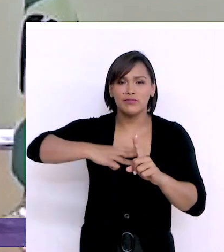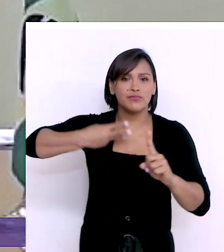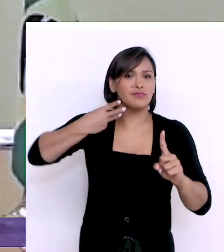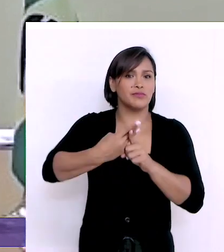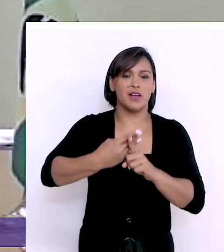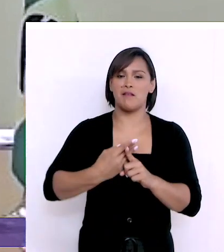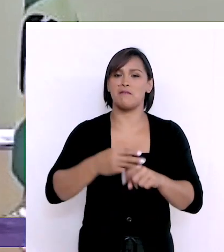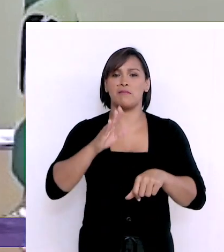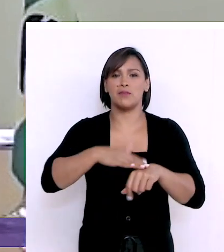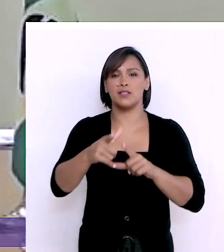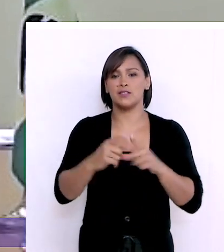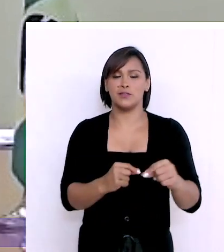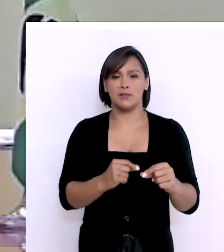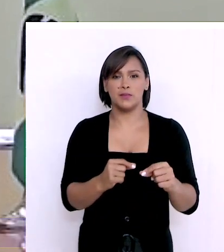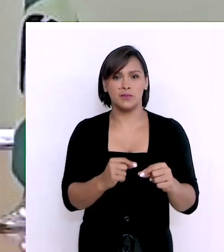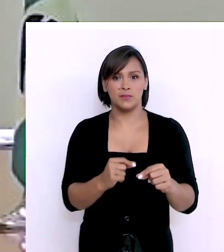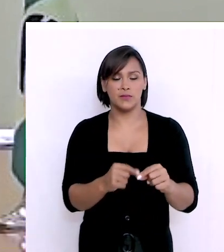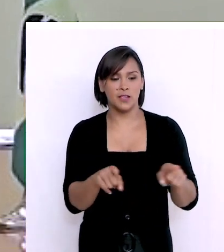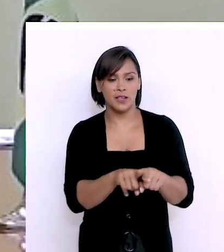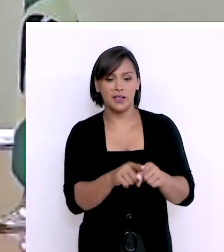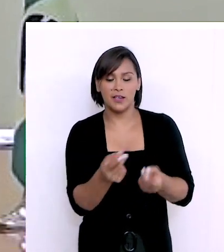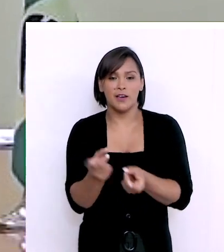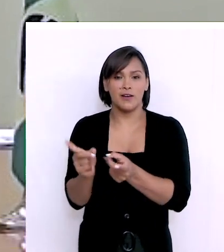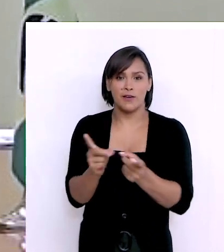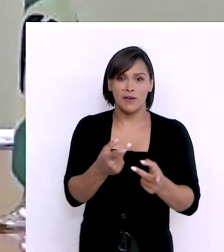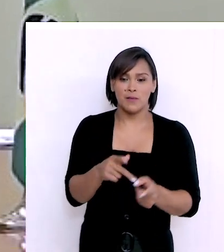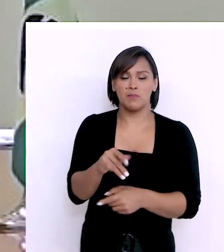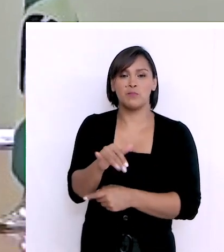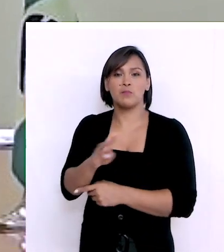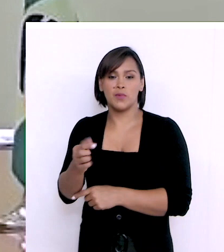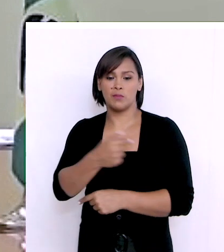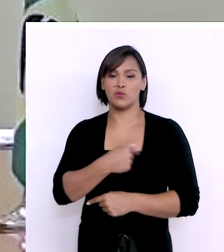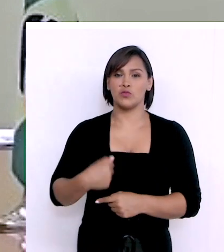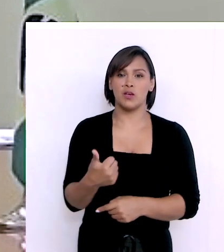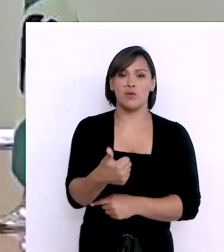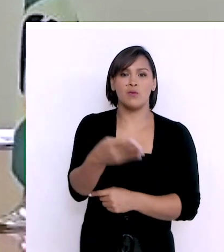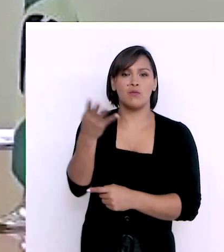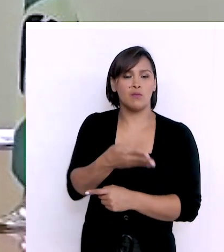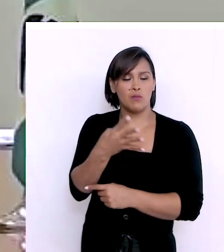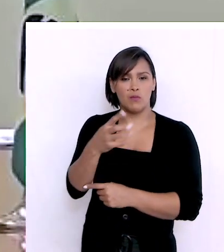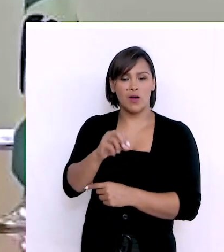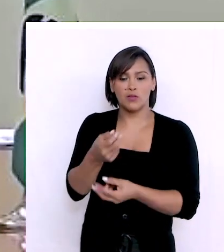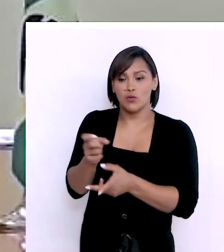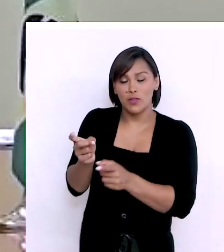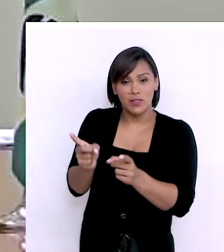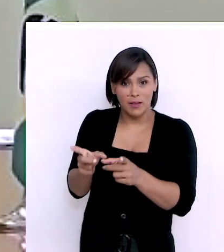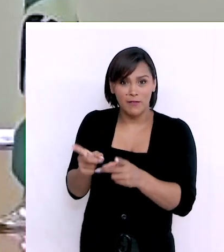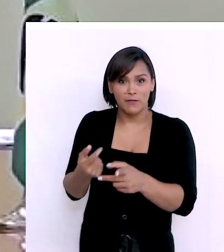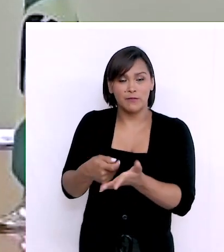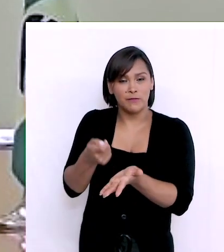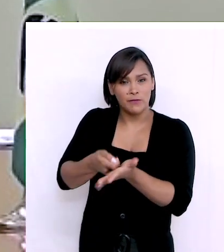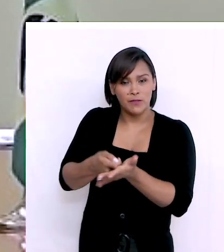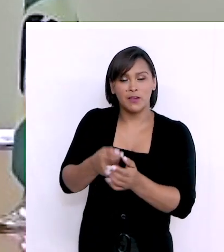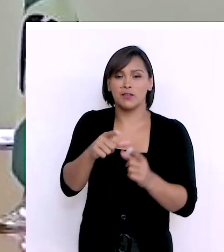que o PIB japonês. E a renda per capita dos chineses alcançou um quarto da renda per capita